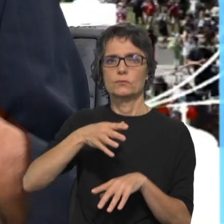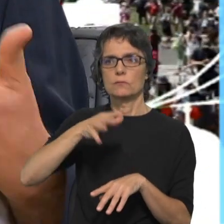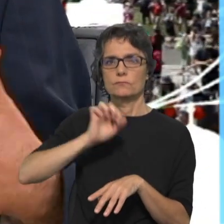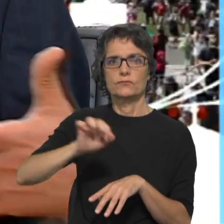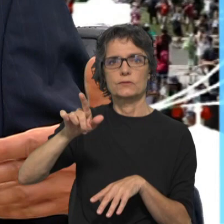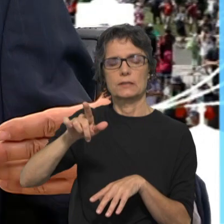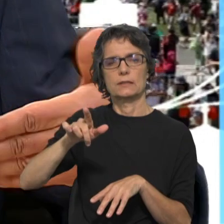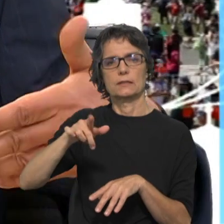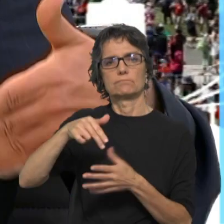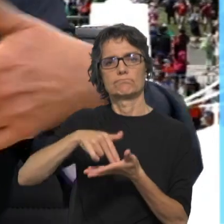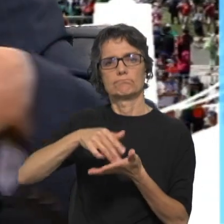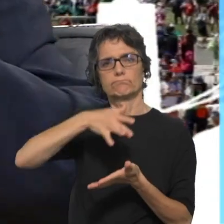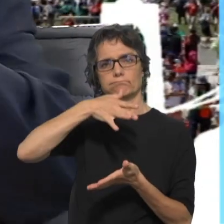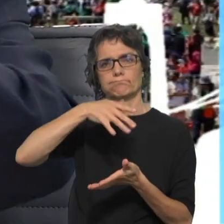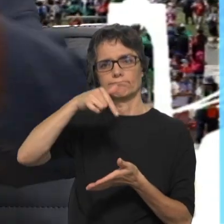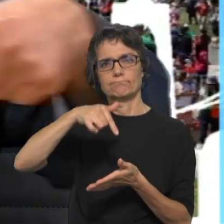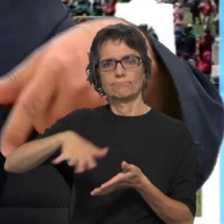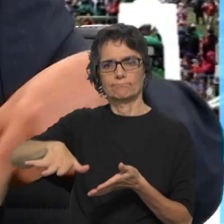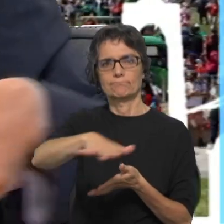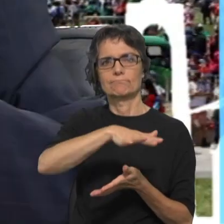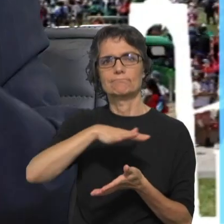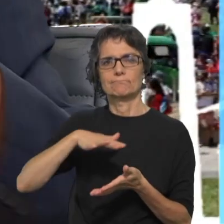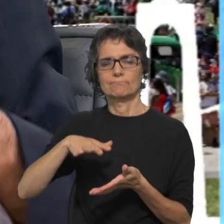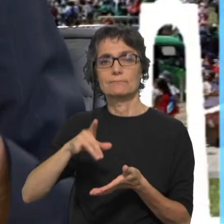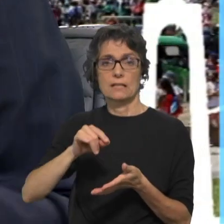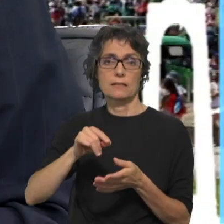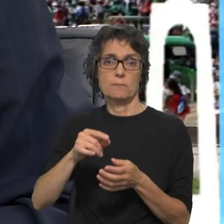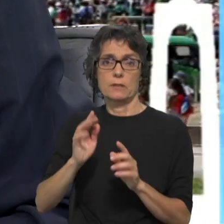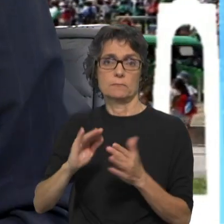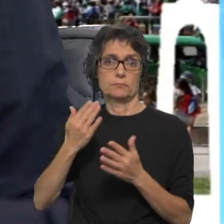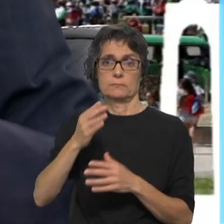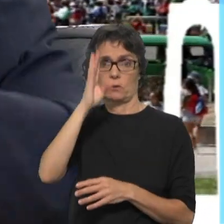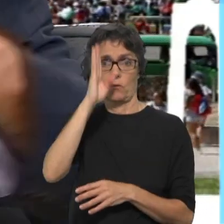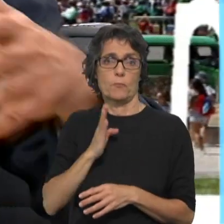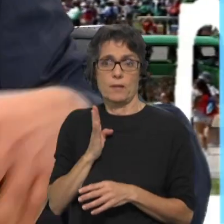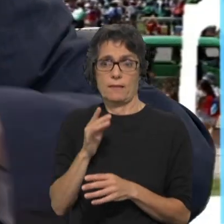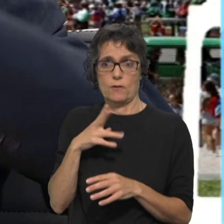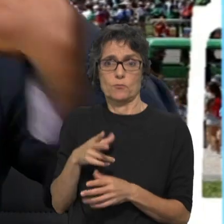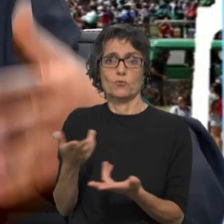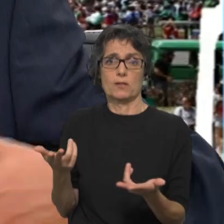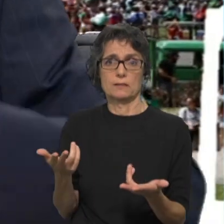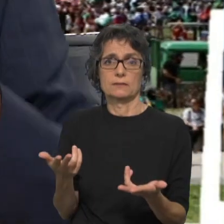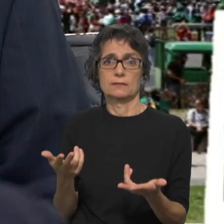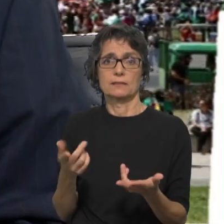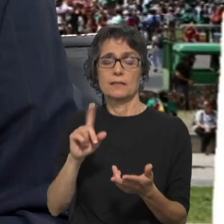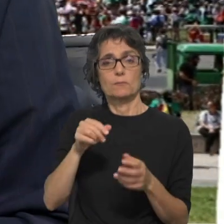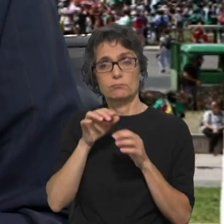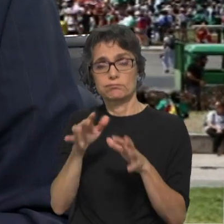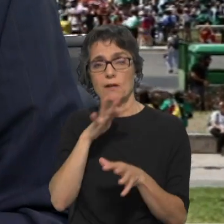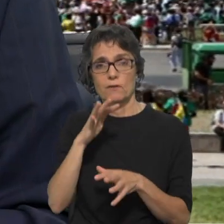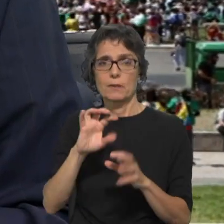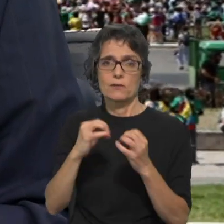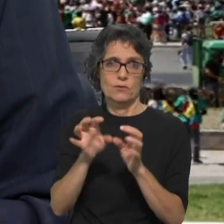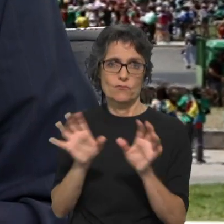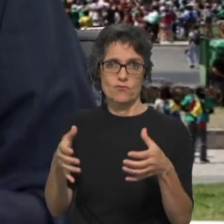mais presente, começando até pelos próprios militares portugueses também. Este é um fenómeno interessante e que depois se espalha às suas famílias e à sociedade